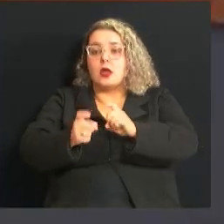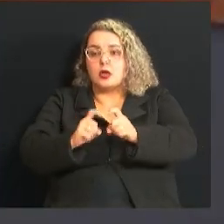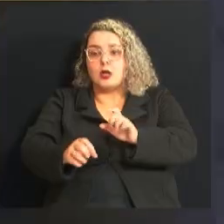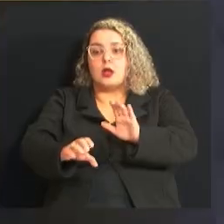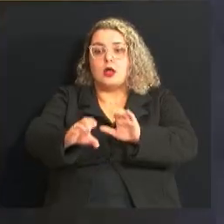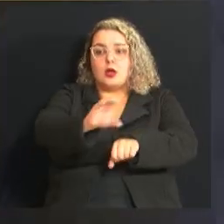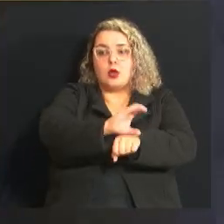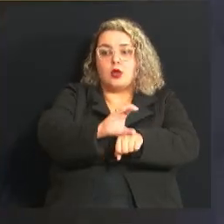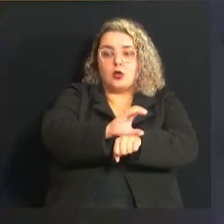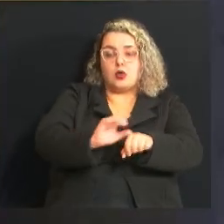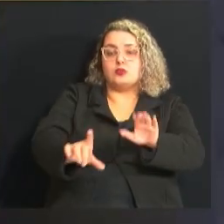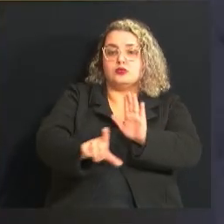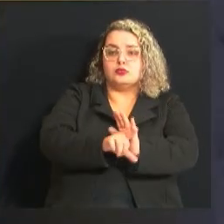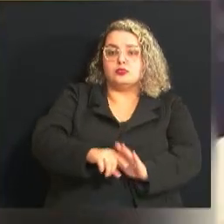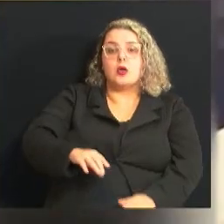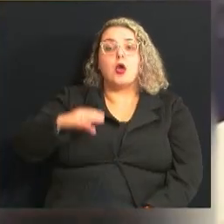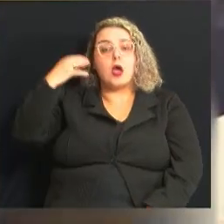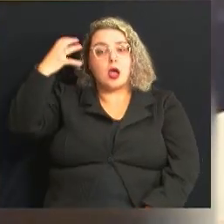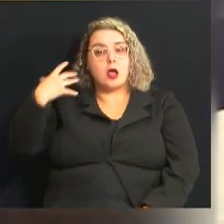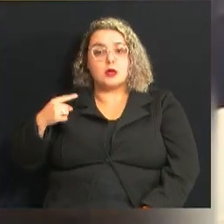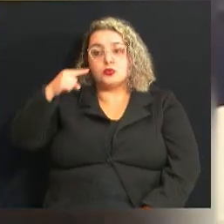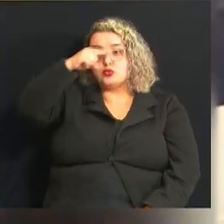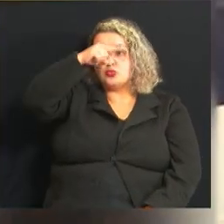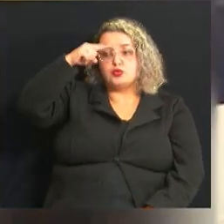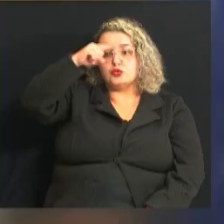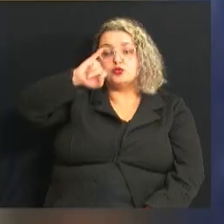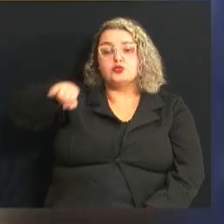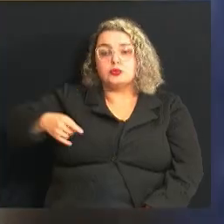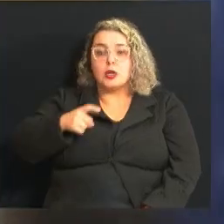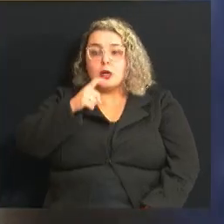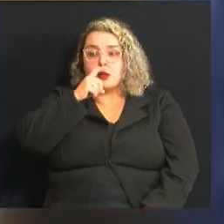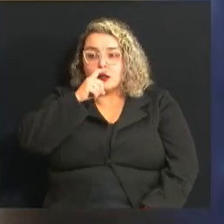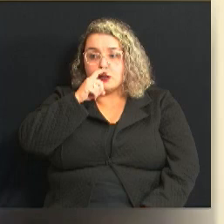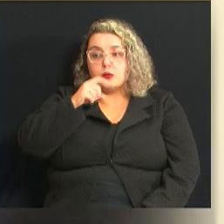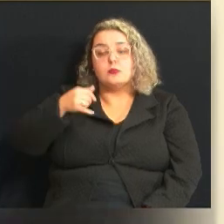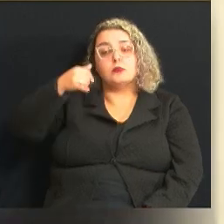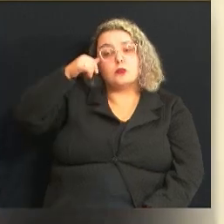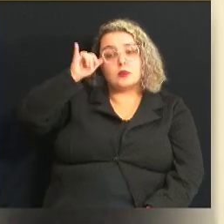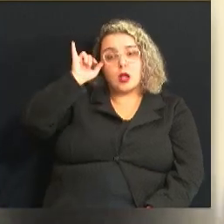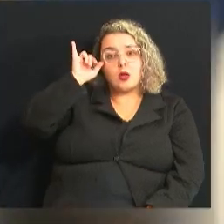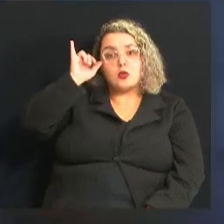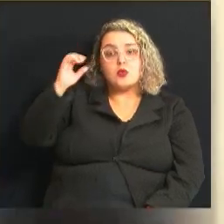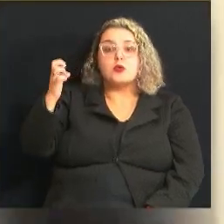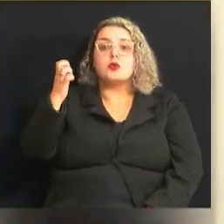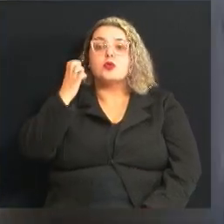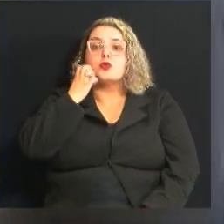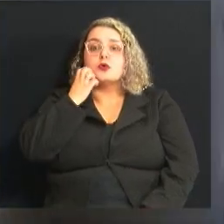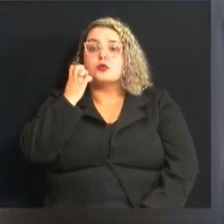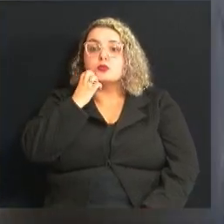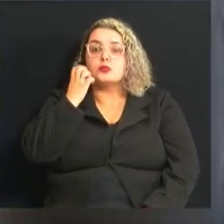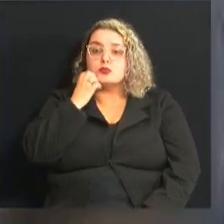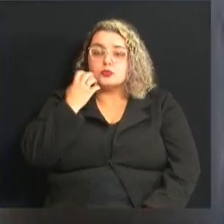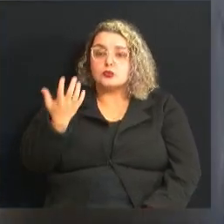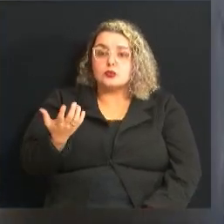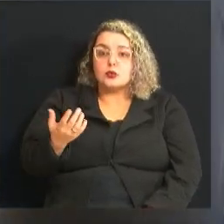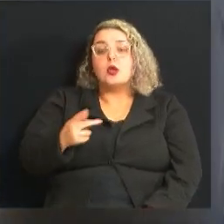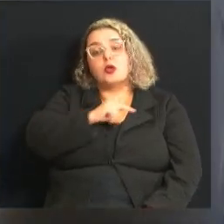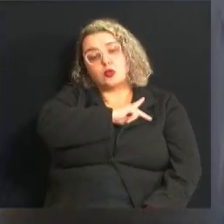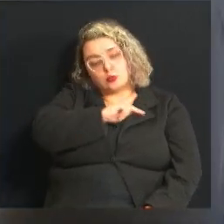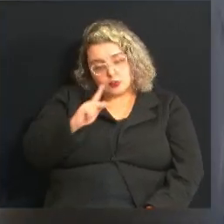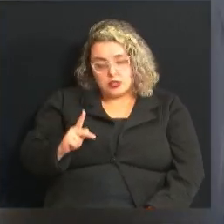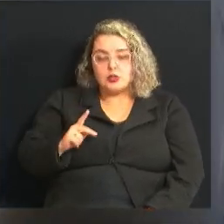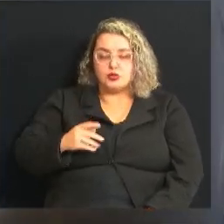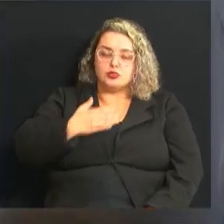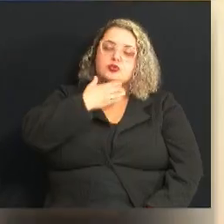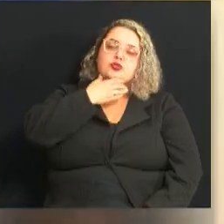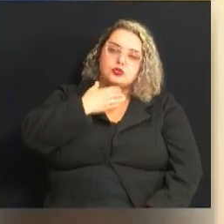Guida Calisto, Felipe Marquese, Jorge Schneider, Paulo Búfalo e Igor Diego, além do presidente